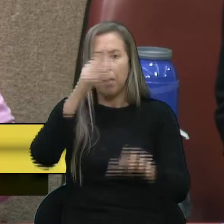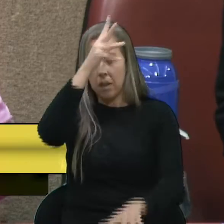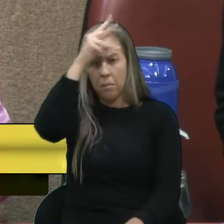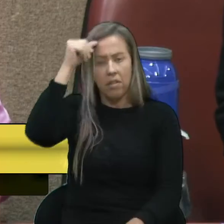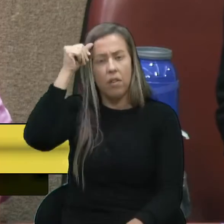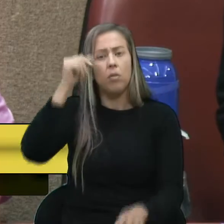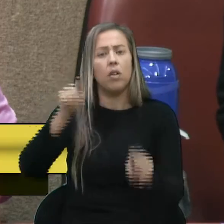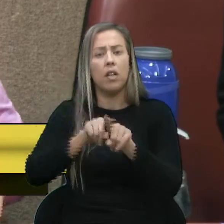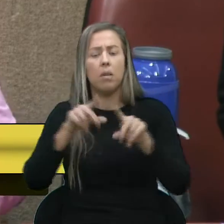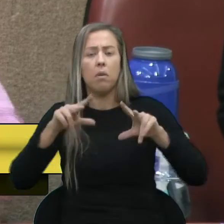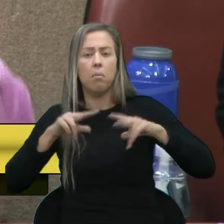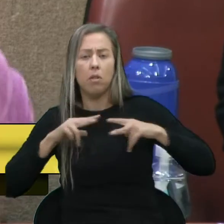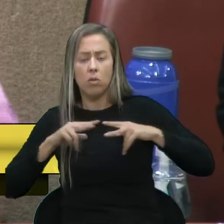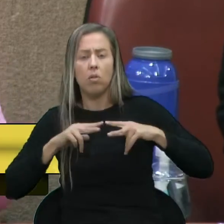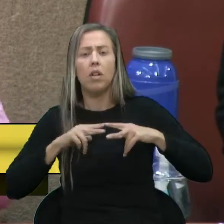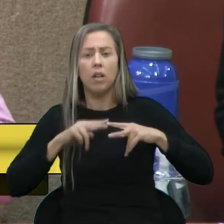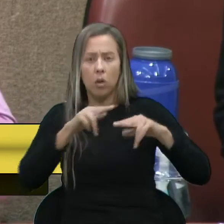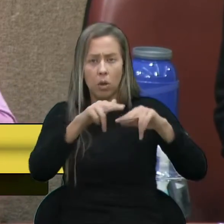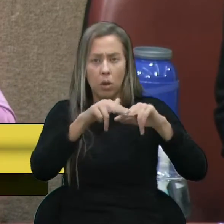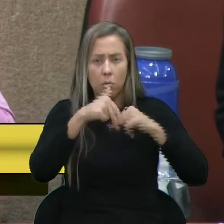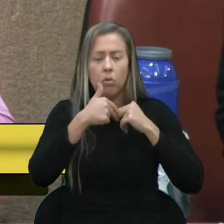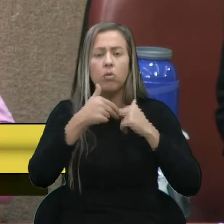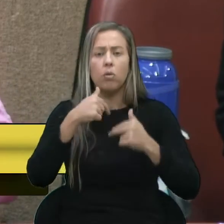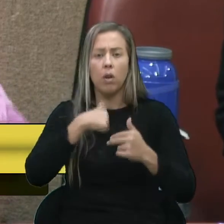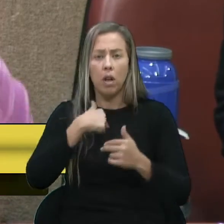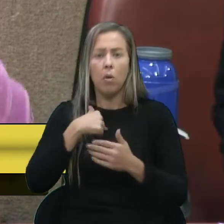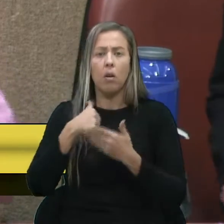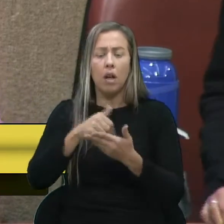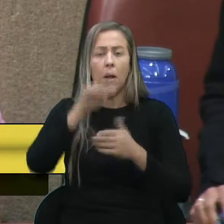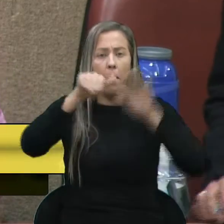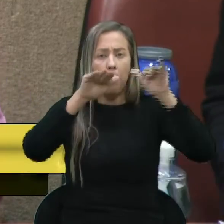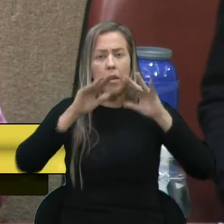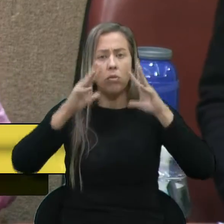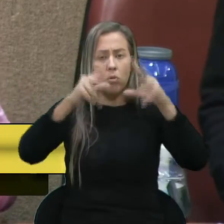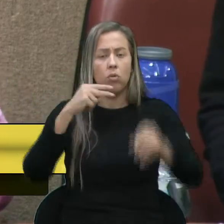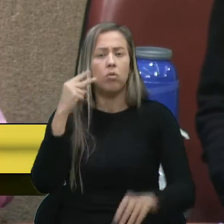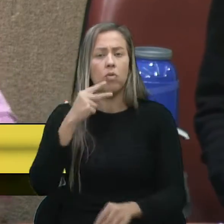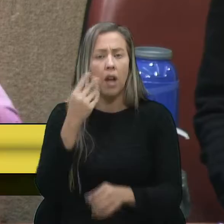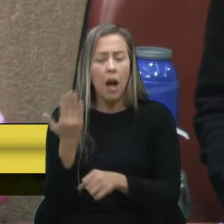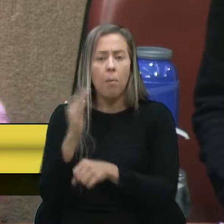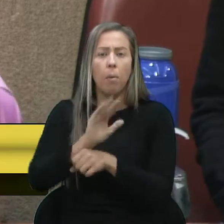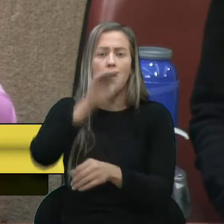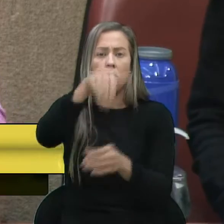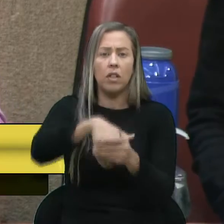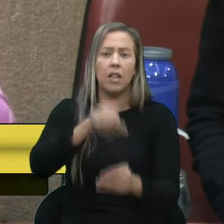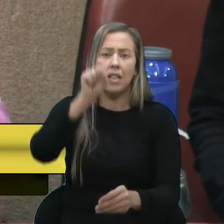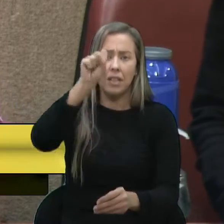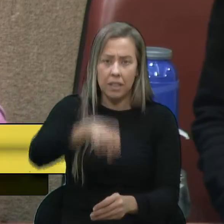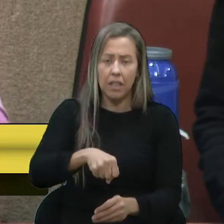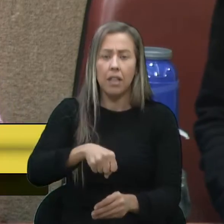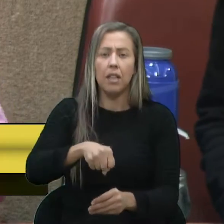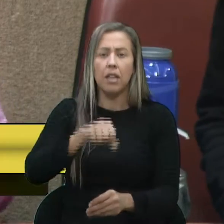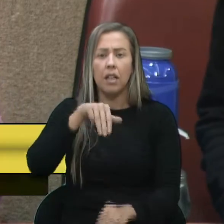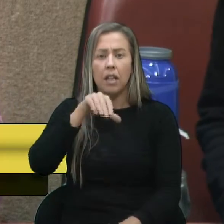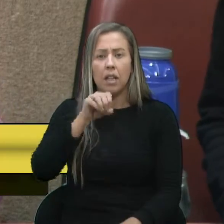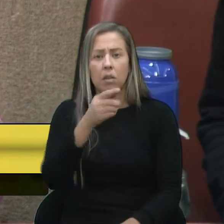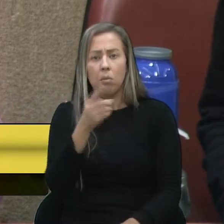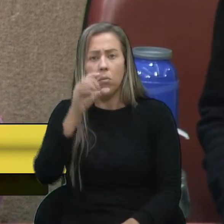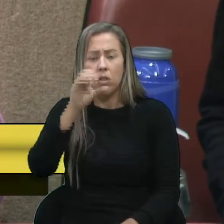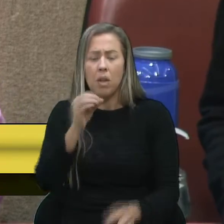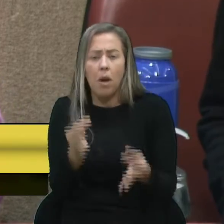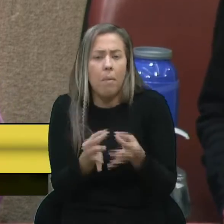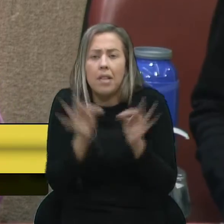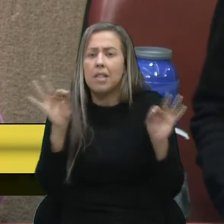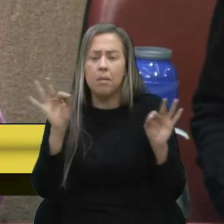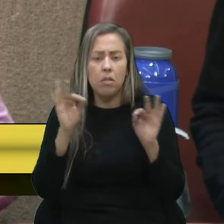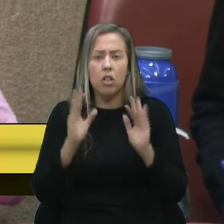da rede privada. É por isso que eu conclamo os vereadores dessa casa ao voto sim nessa moção. É uma simples moção